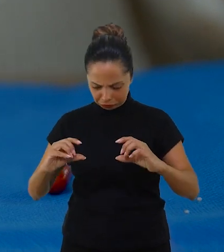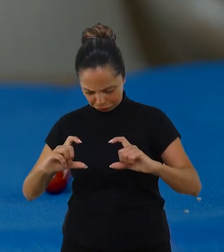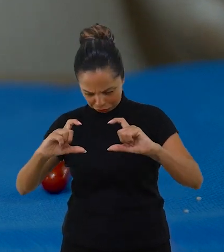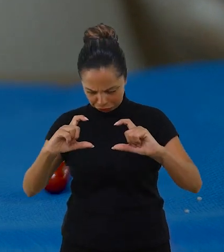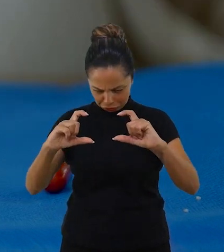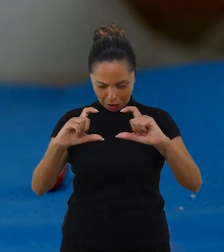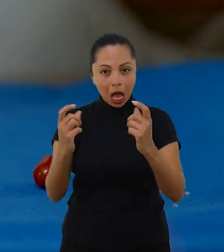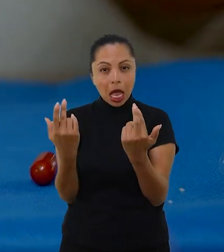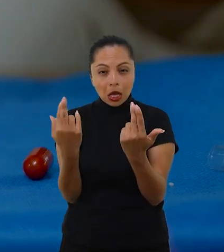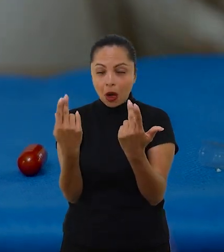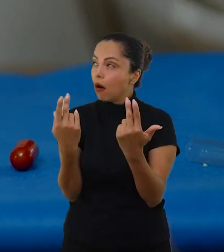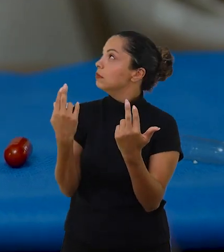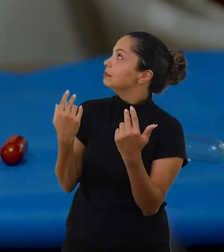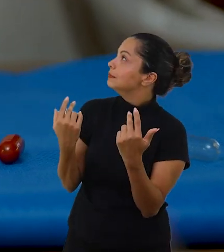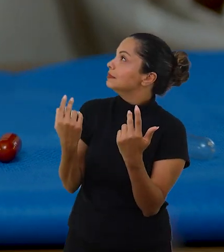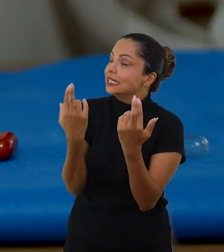copinhos.